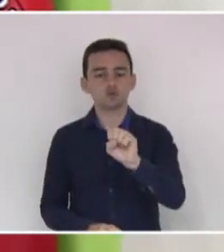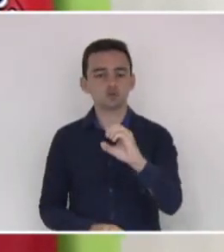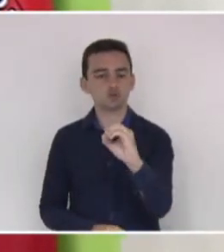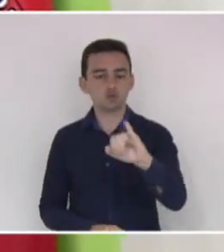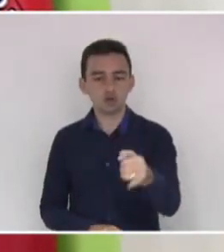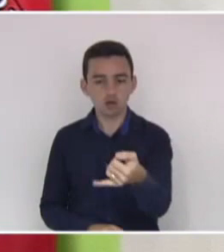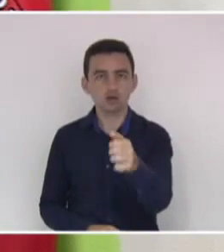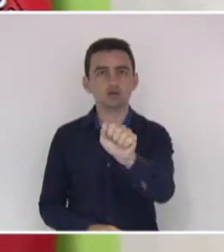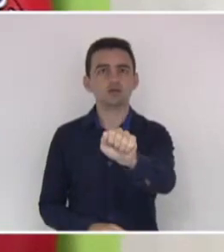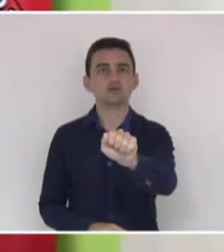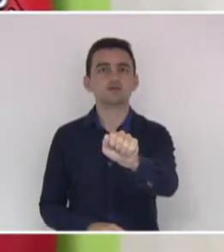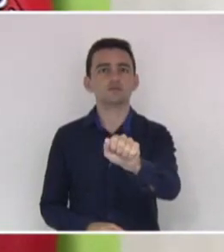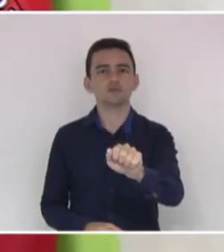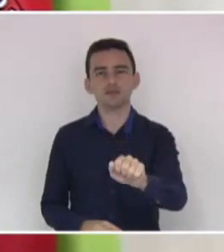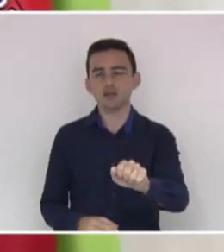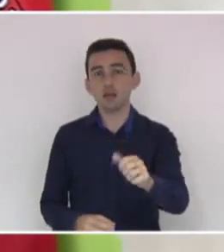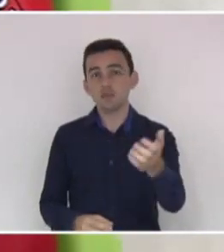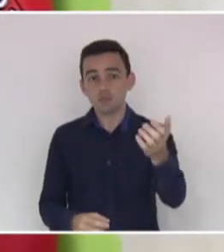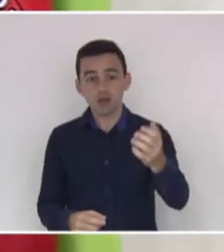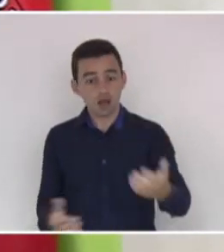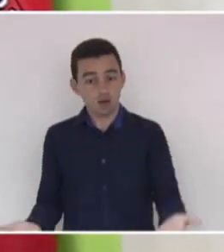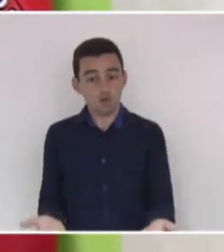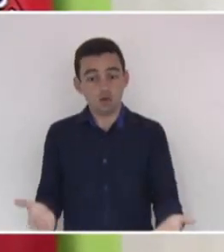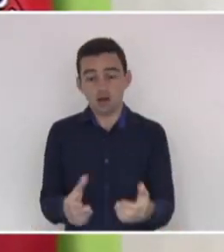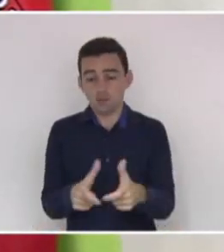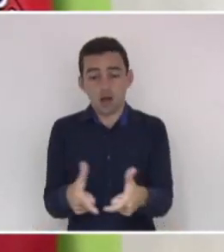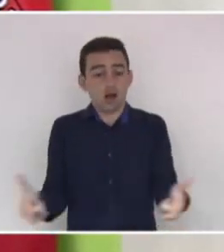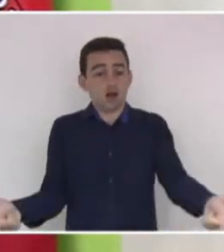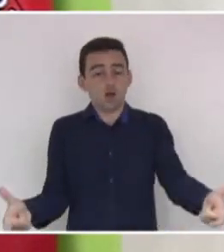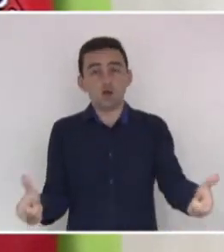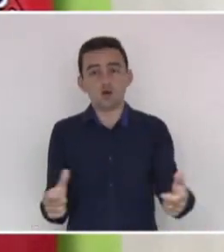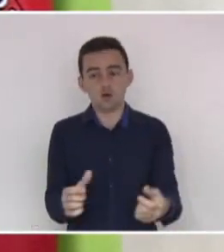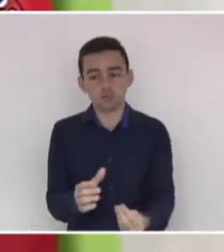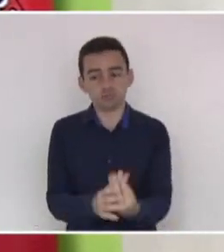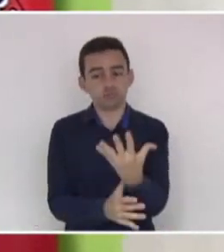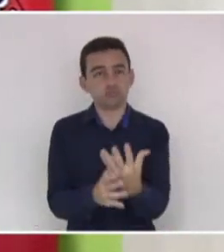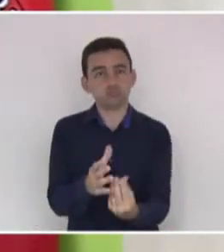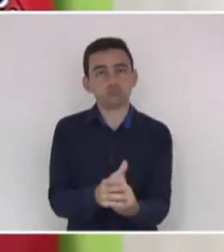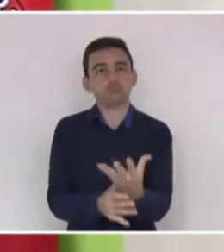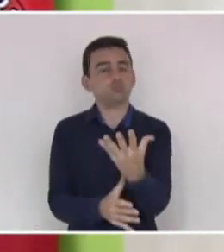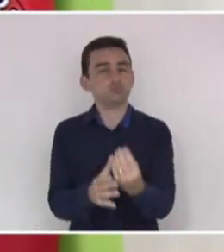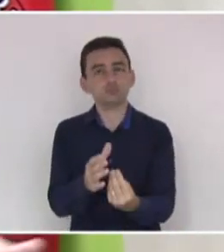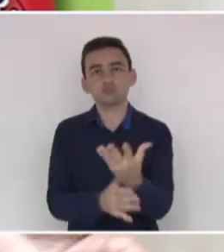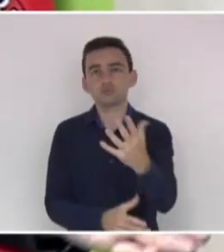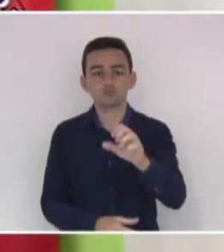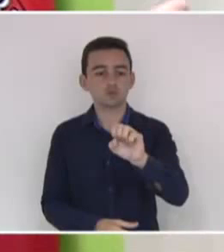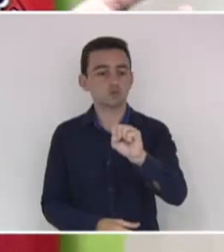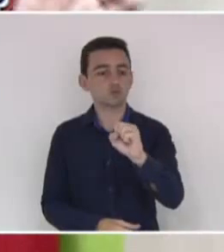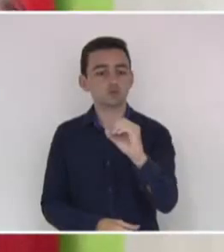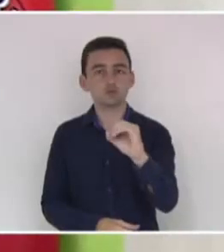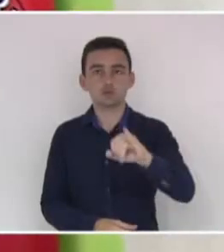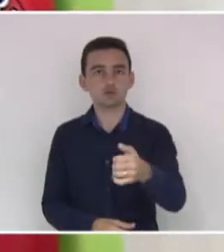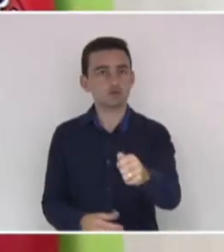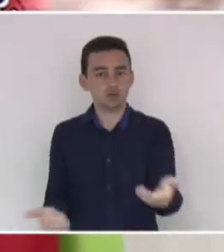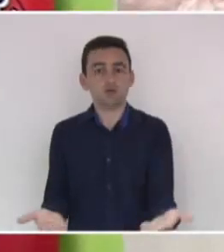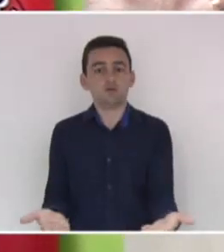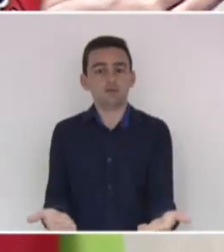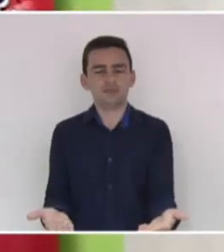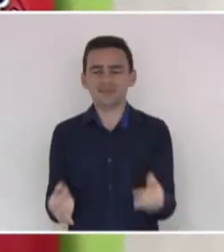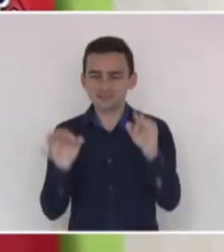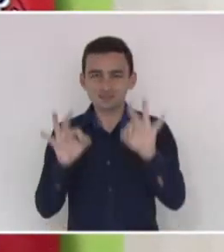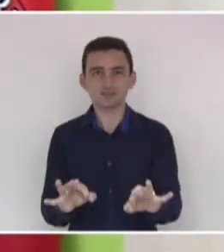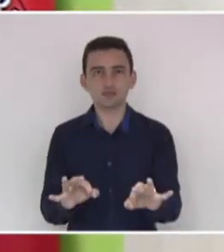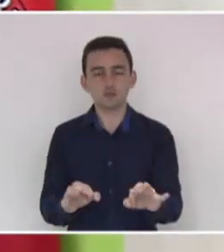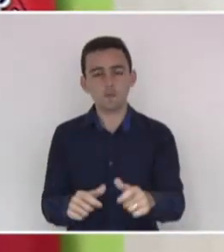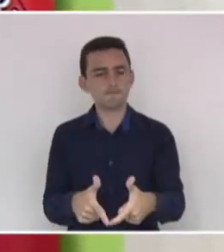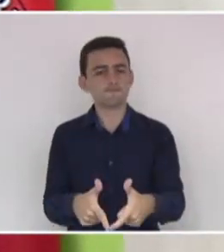colher a maior safra da história de produção de soja deste país. E, certamente, uma maior